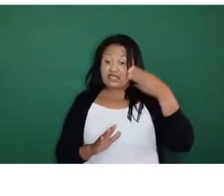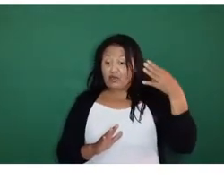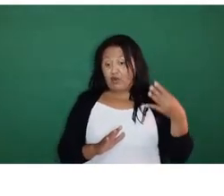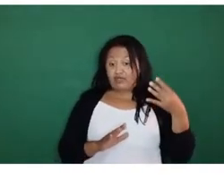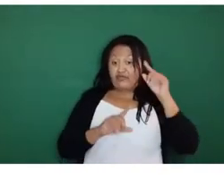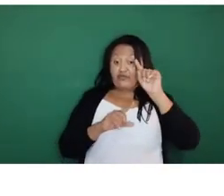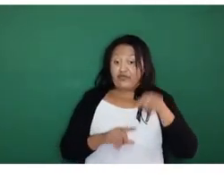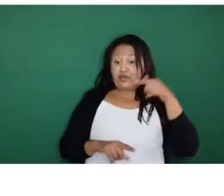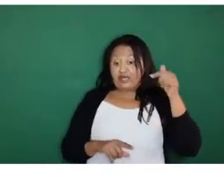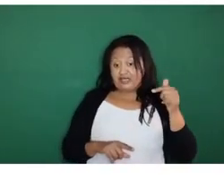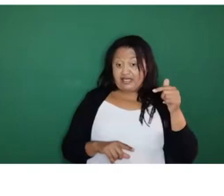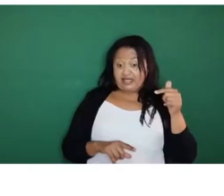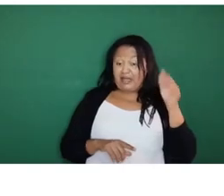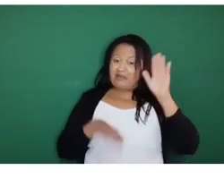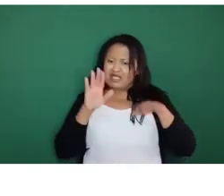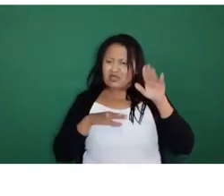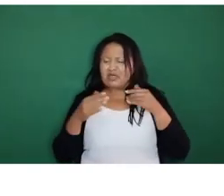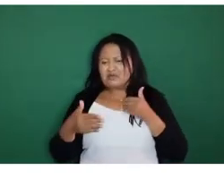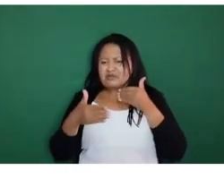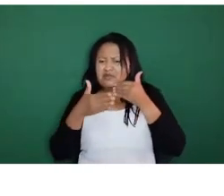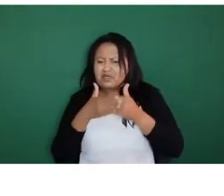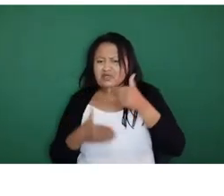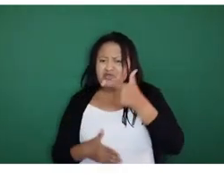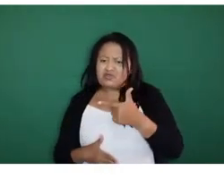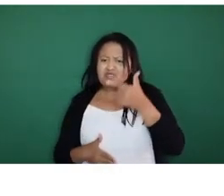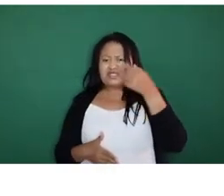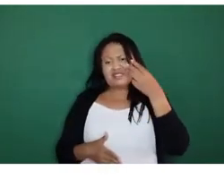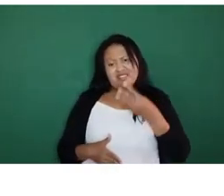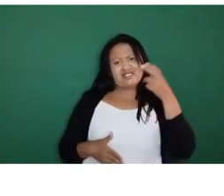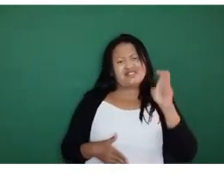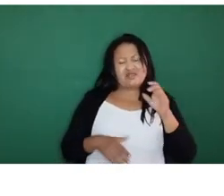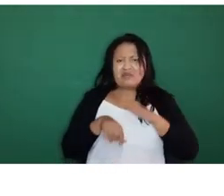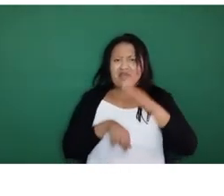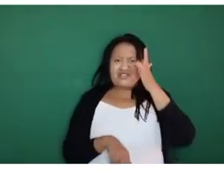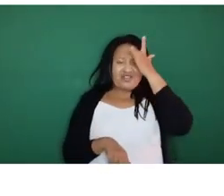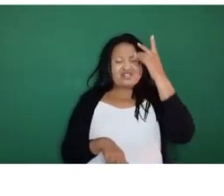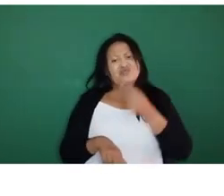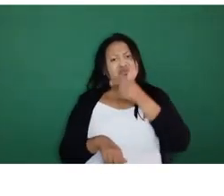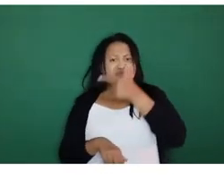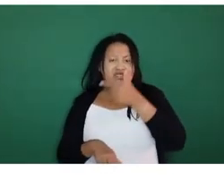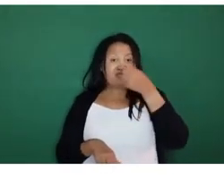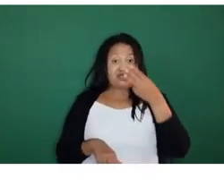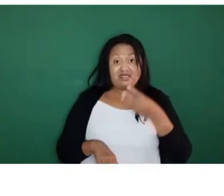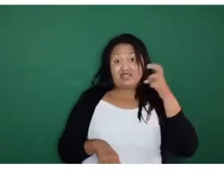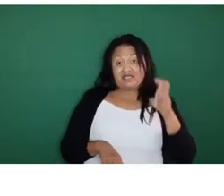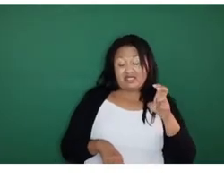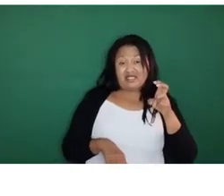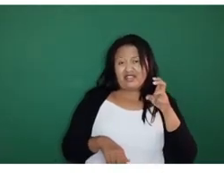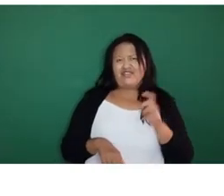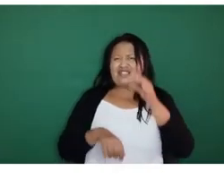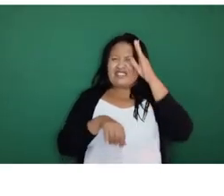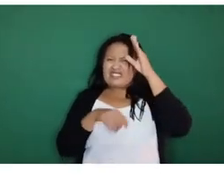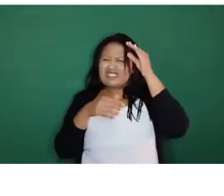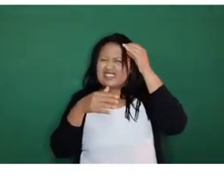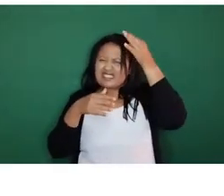234,734,7 é aproximadamente 235 então é muito mais fácil você fazer o cálculo com 235 vai bater exatamente